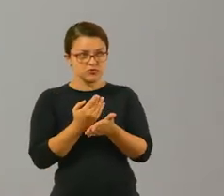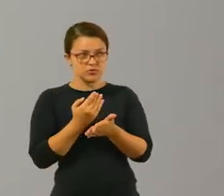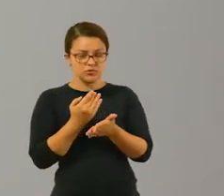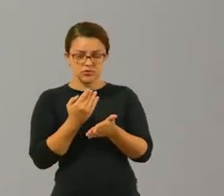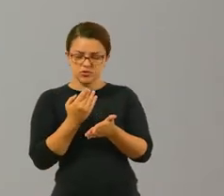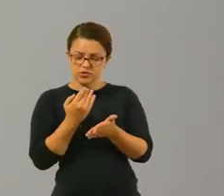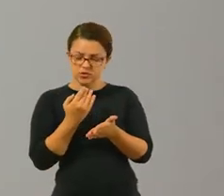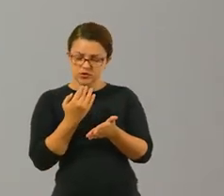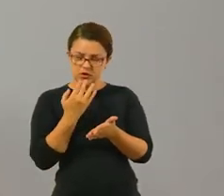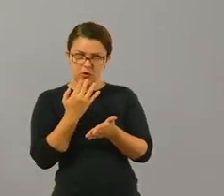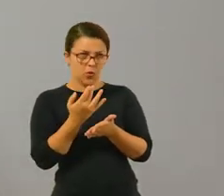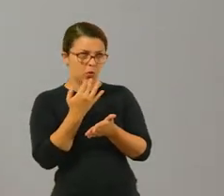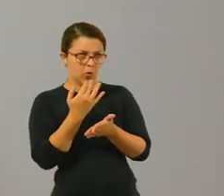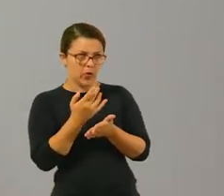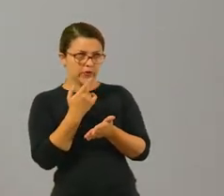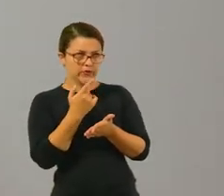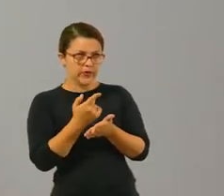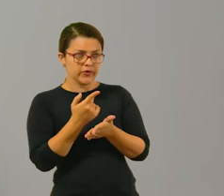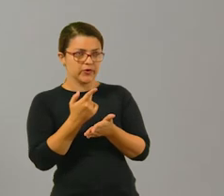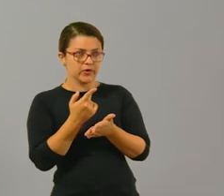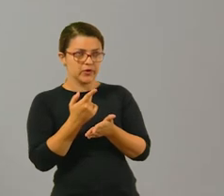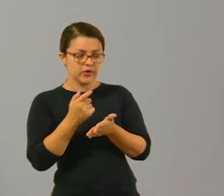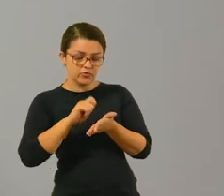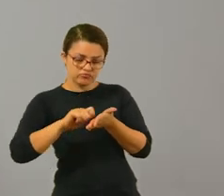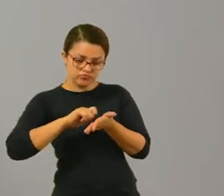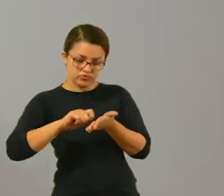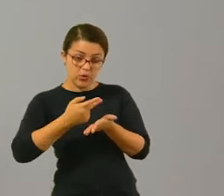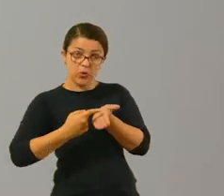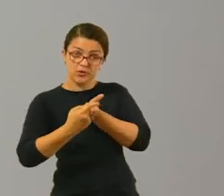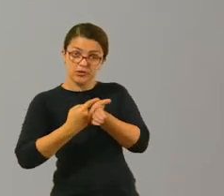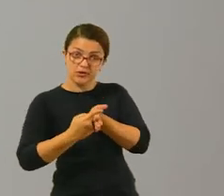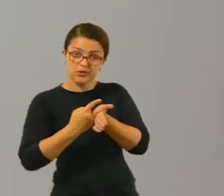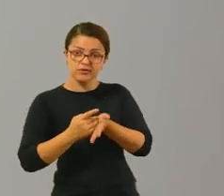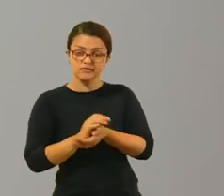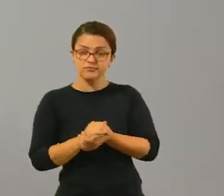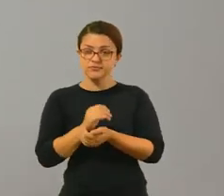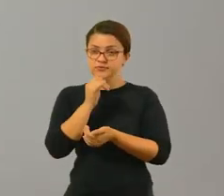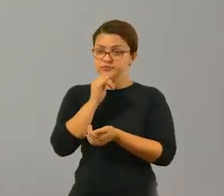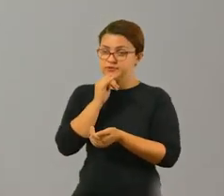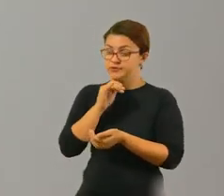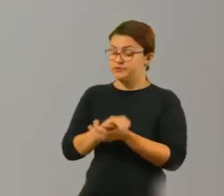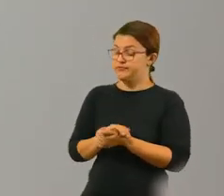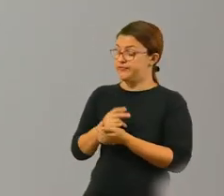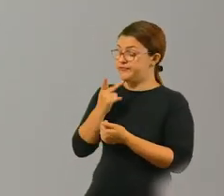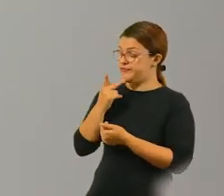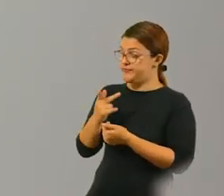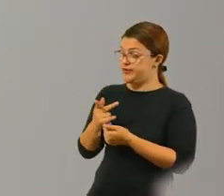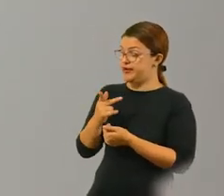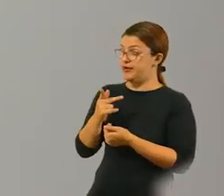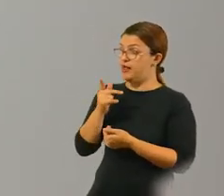o aluno terá que pintar ou desenhar o objeto com aquela cor. Como assim?